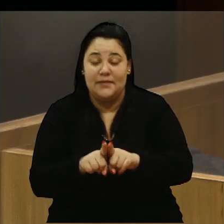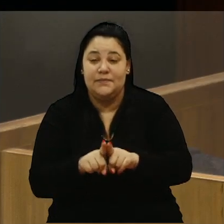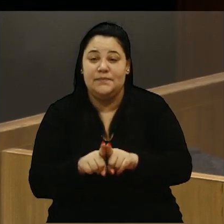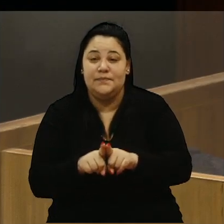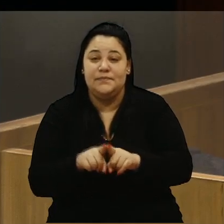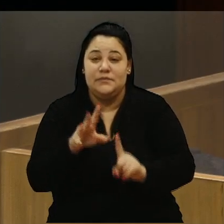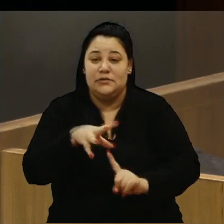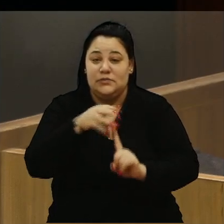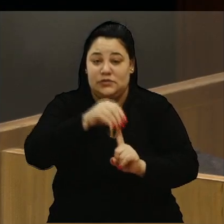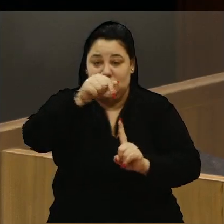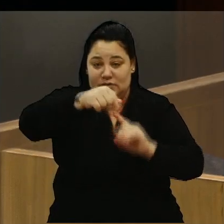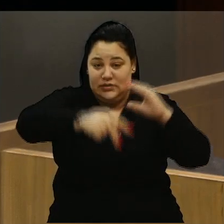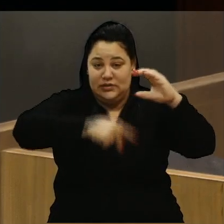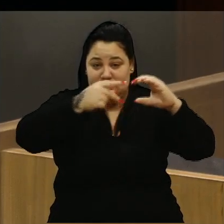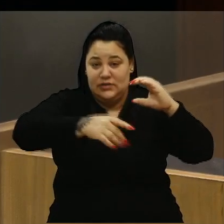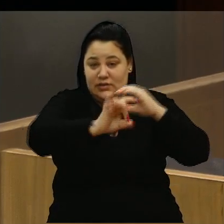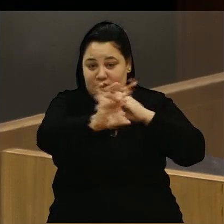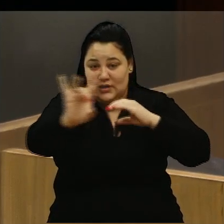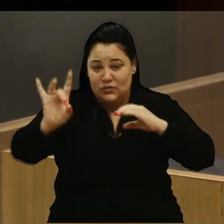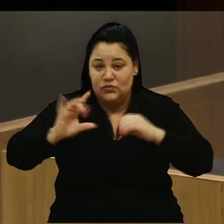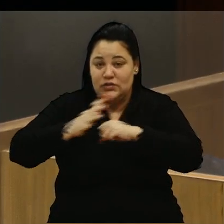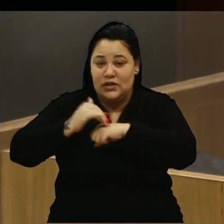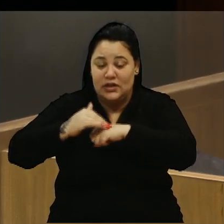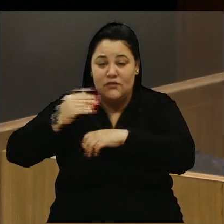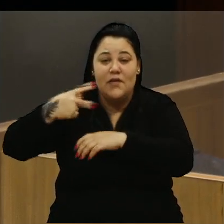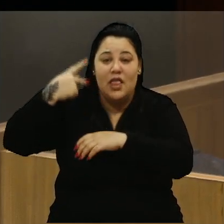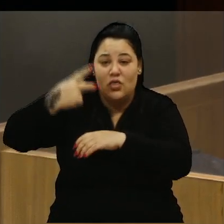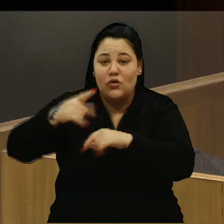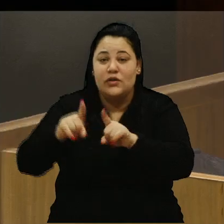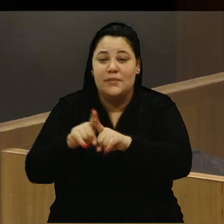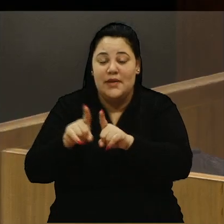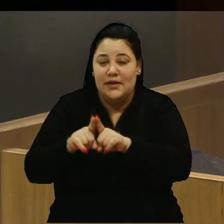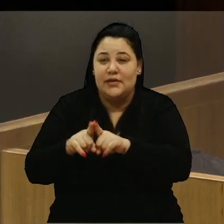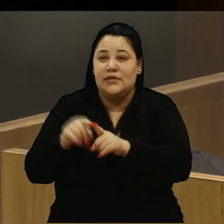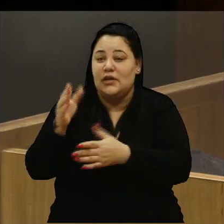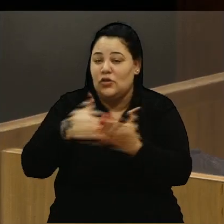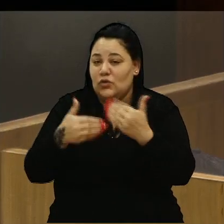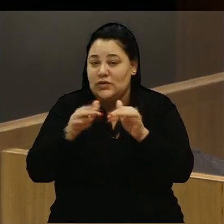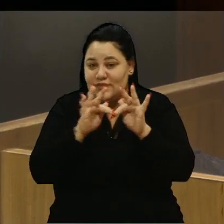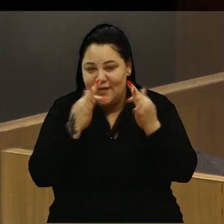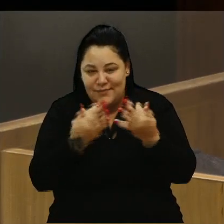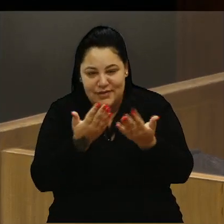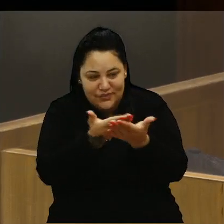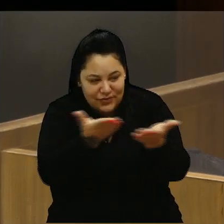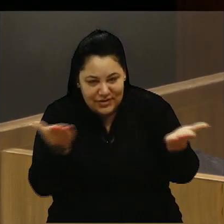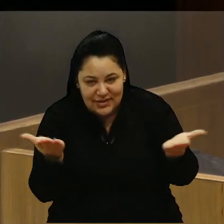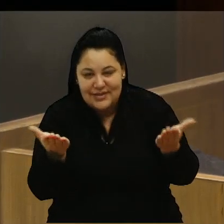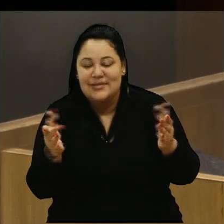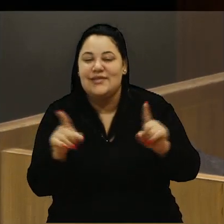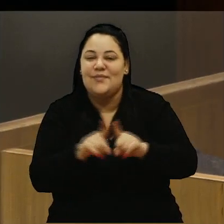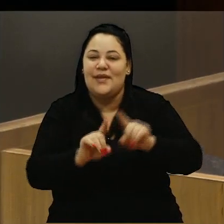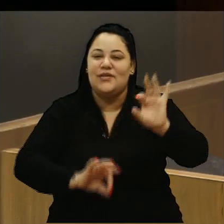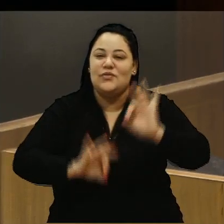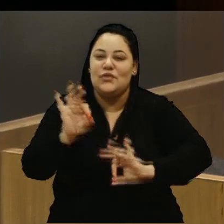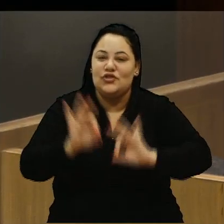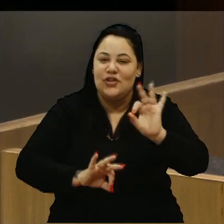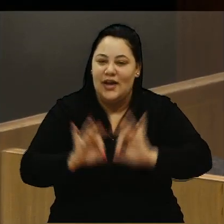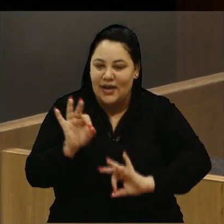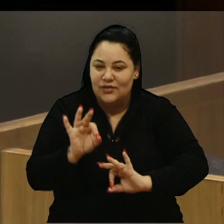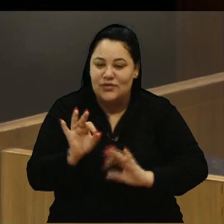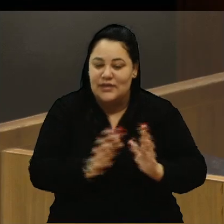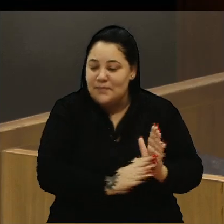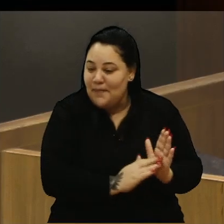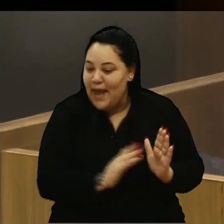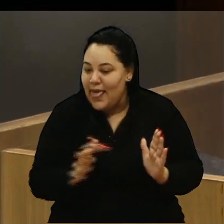esta casa, cada um dos nobres vereadores, as respectivas famílias de vocês, os projetos, o mandato de